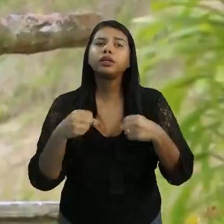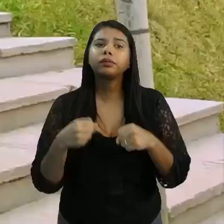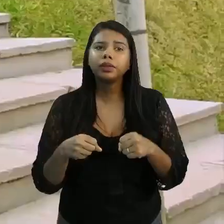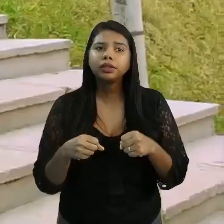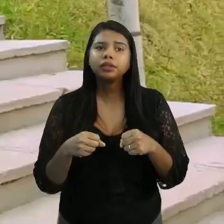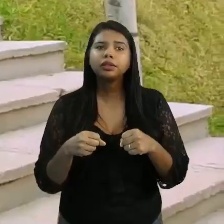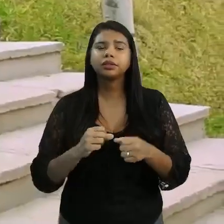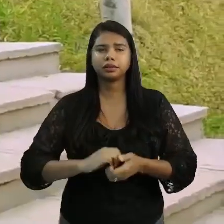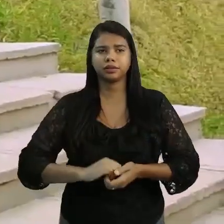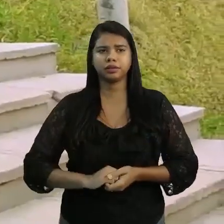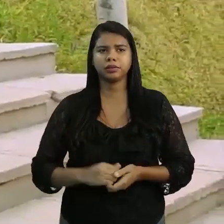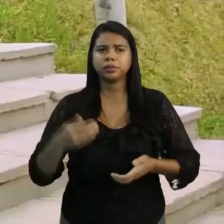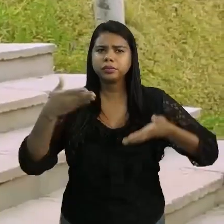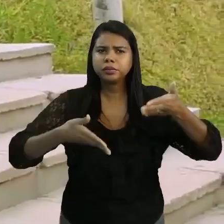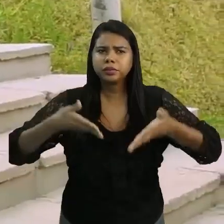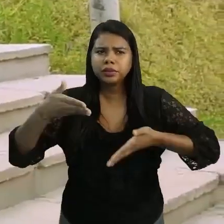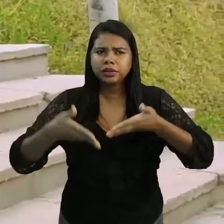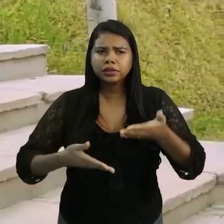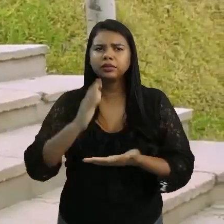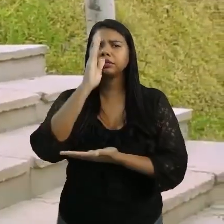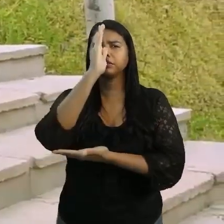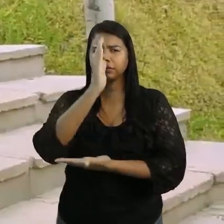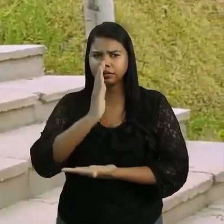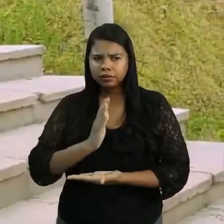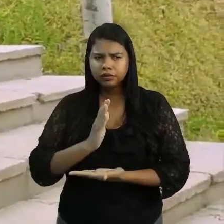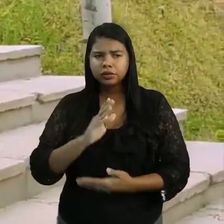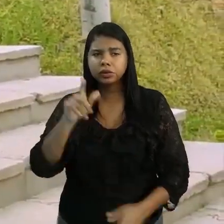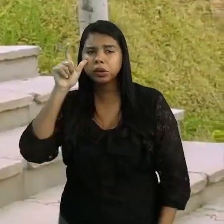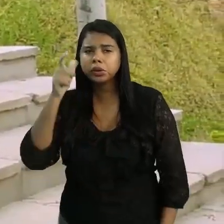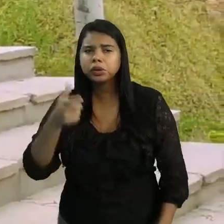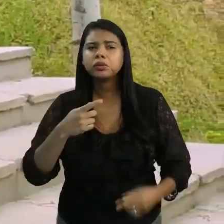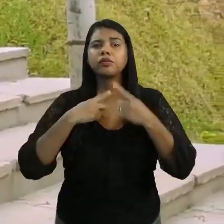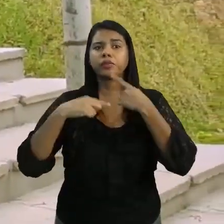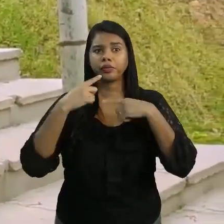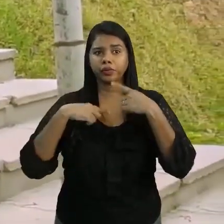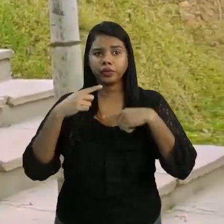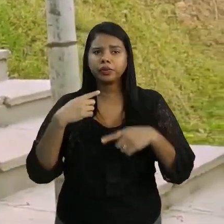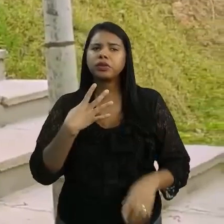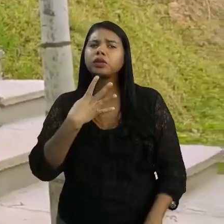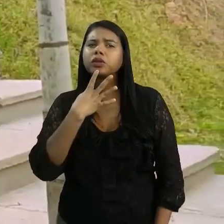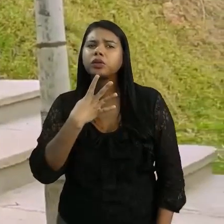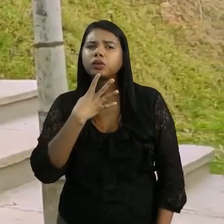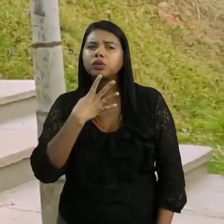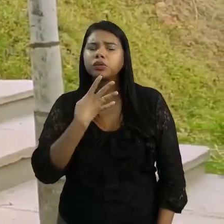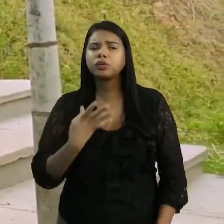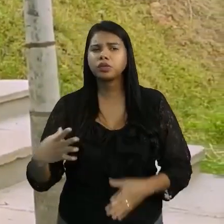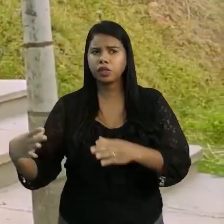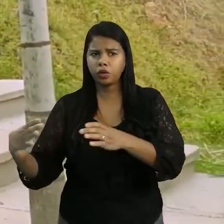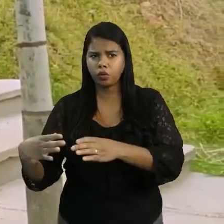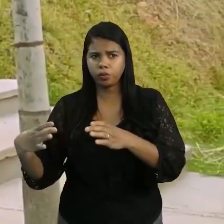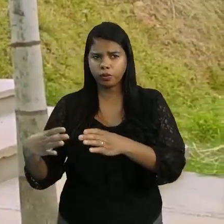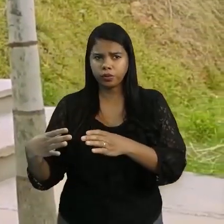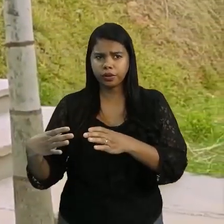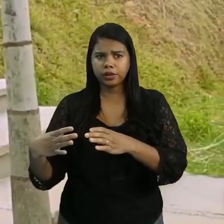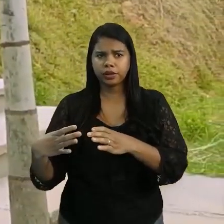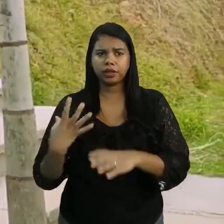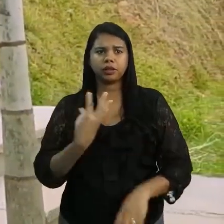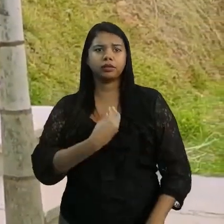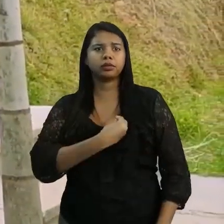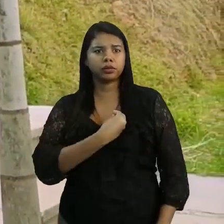Maharaj, deixa eu lhe perguntar uma coisa. E para fazer parte da... Eu vi que tinha ISKCON, né? Seria uma outra ideia, um outro nome chamado para o Hare